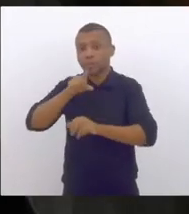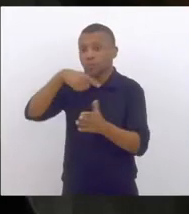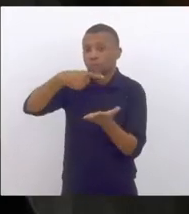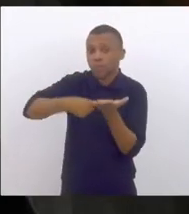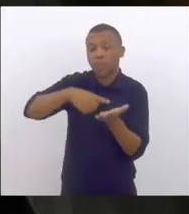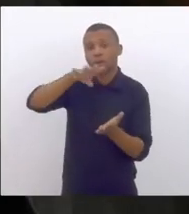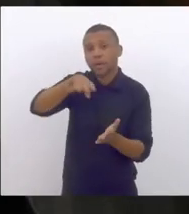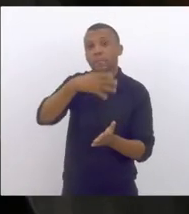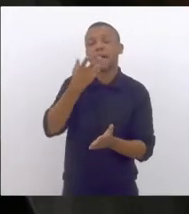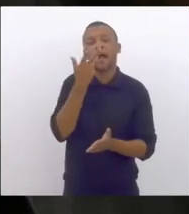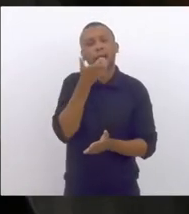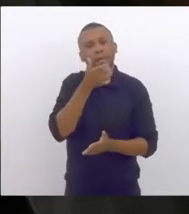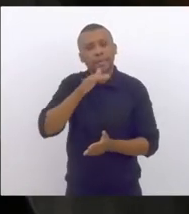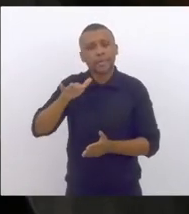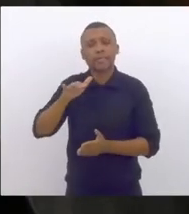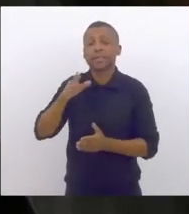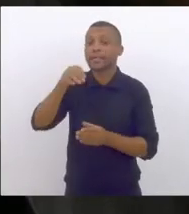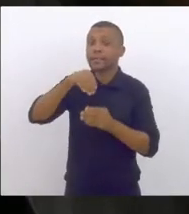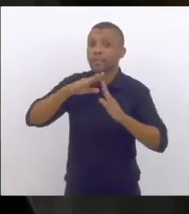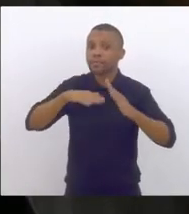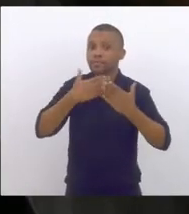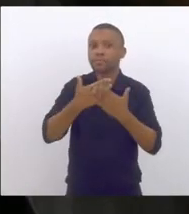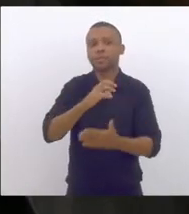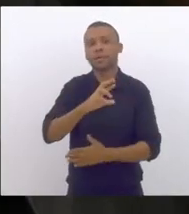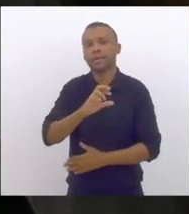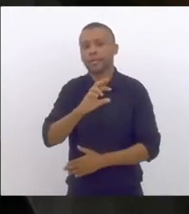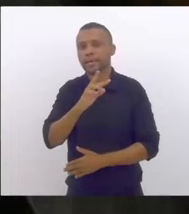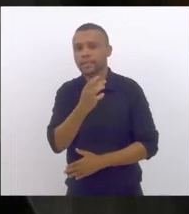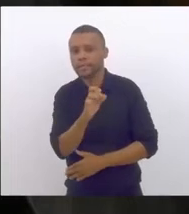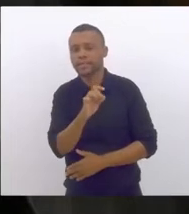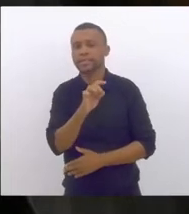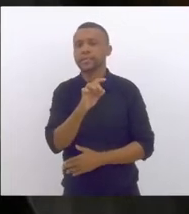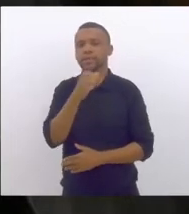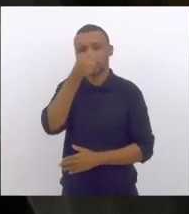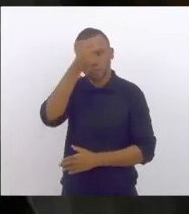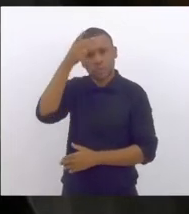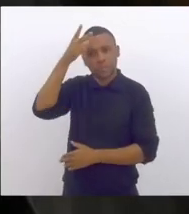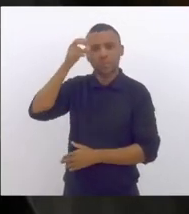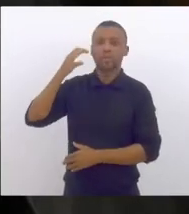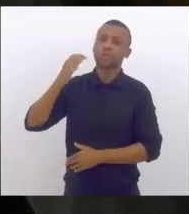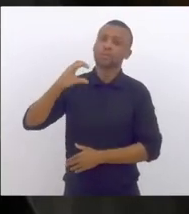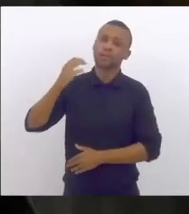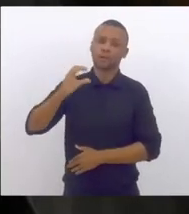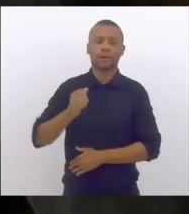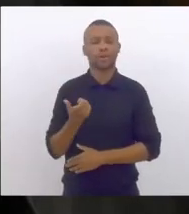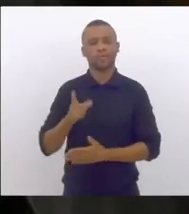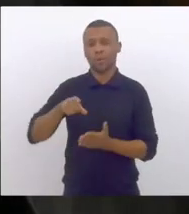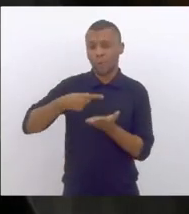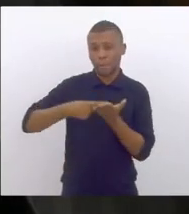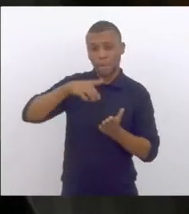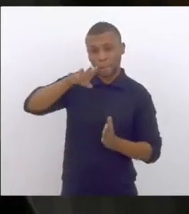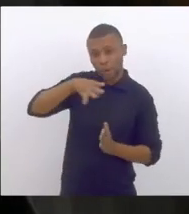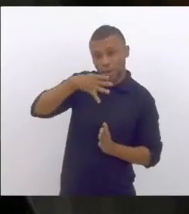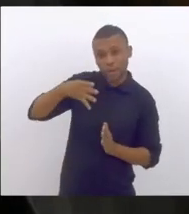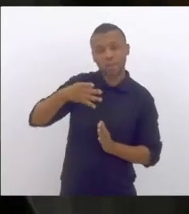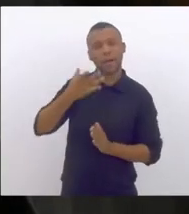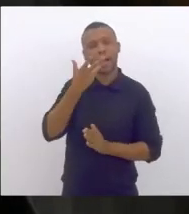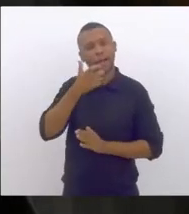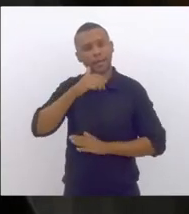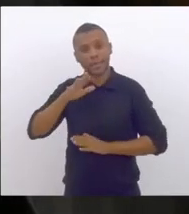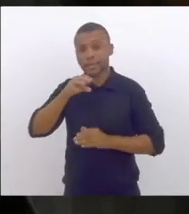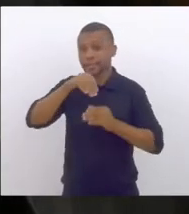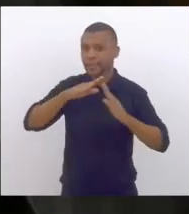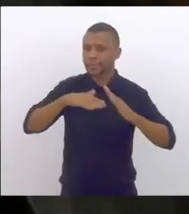creche no município de Niterói minha querida Niterói programa criança na creche é um programa